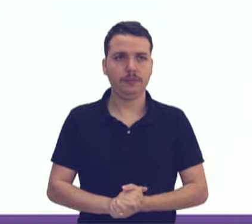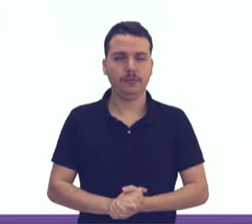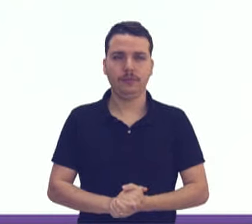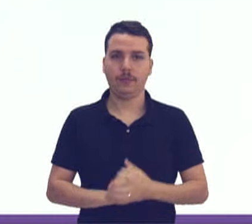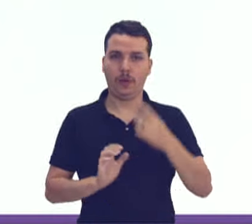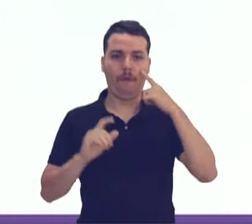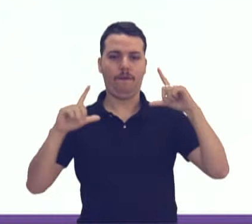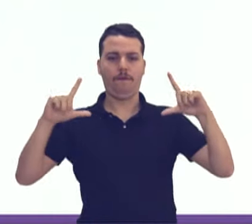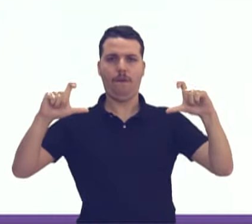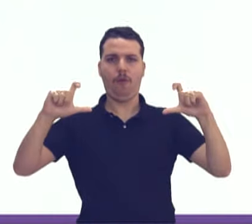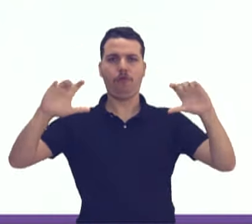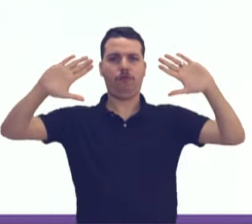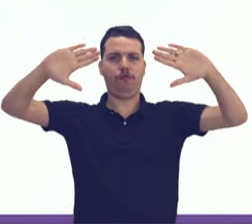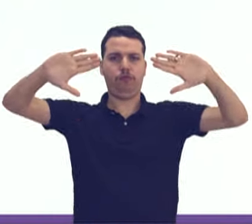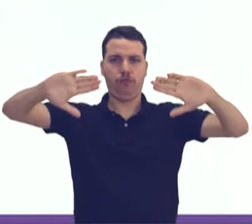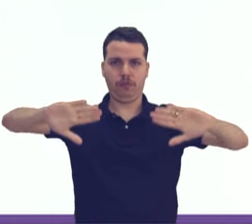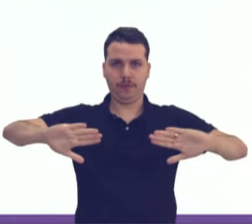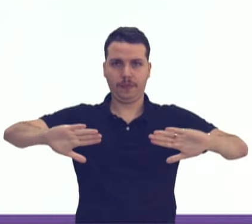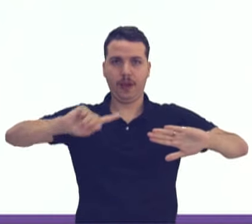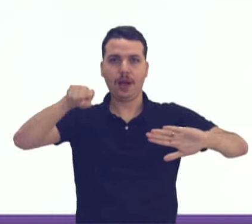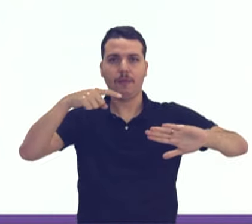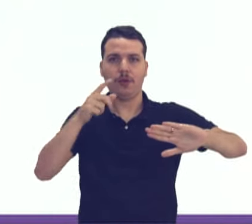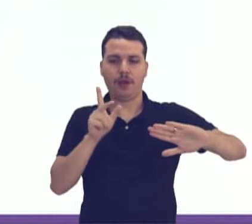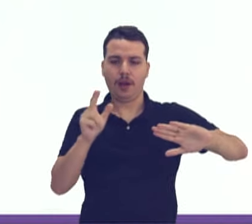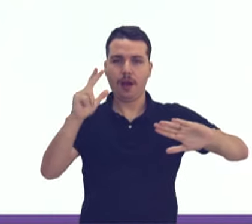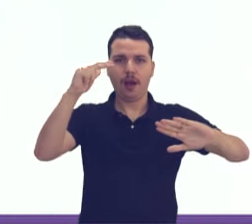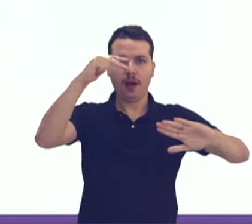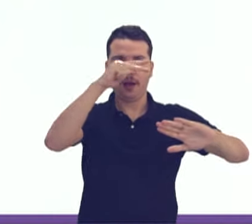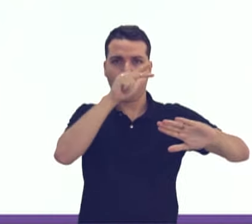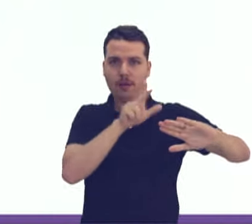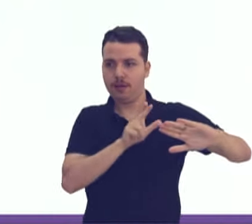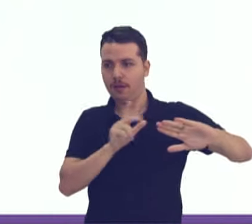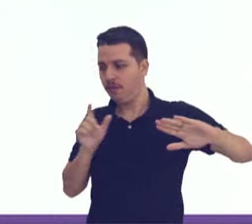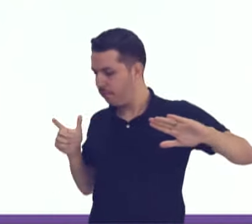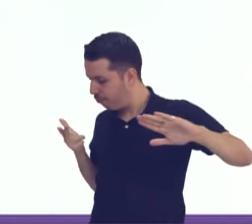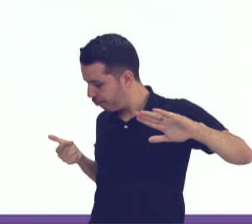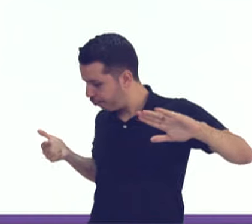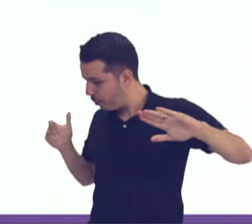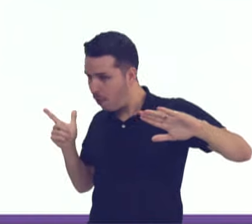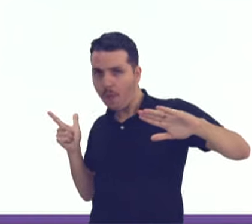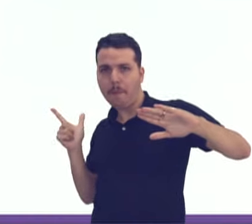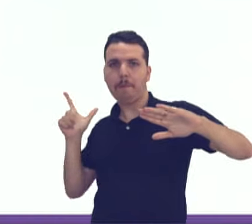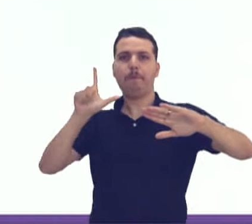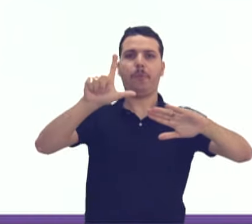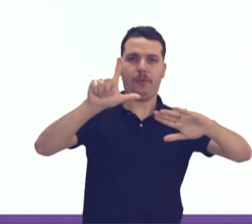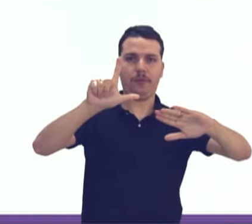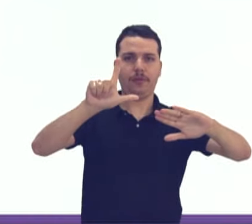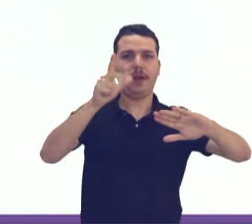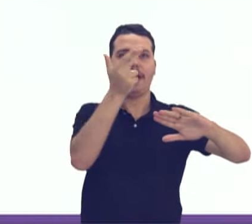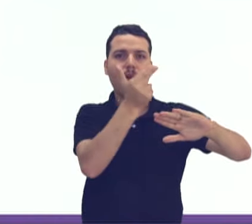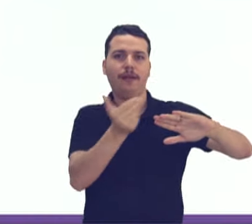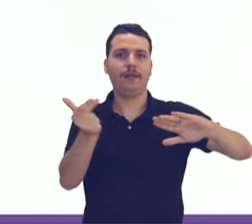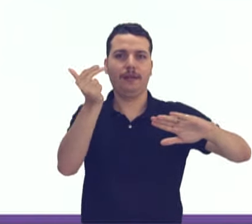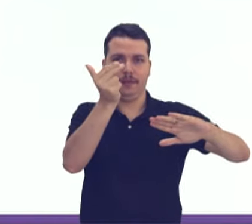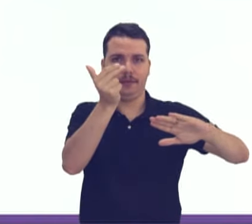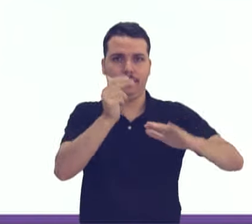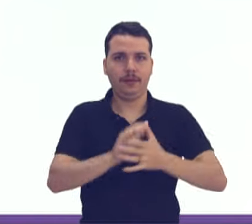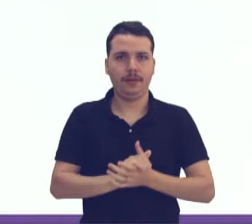a foto e depois desse record tem o desenho